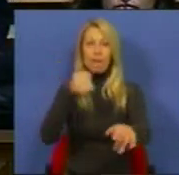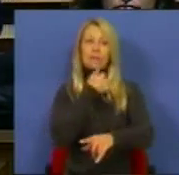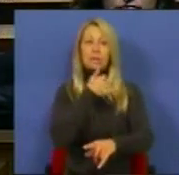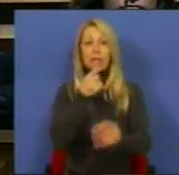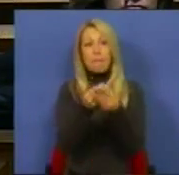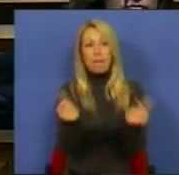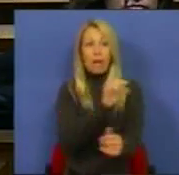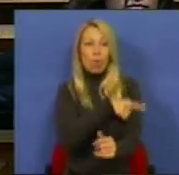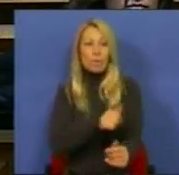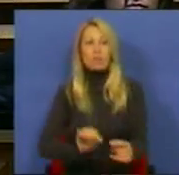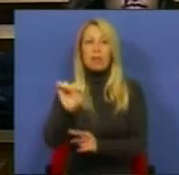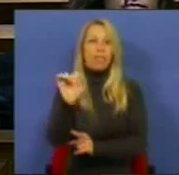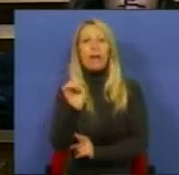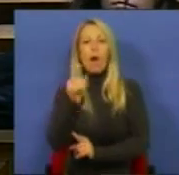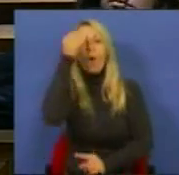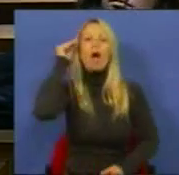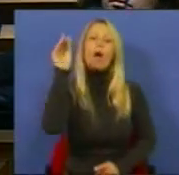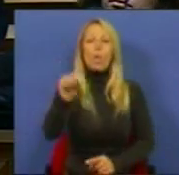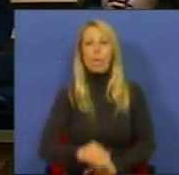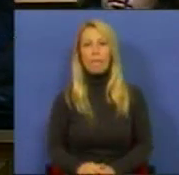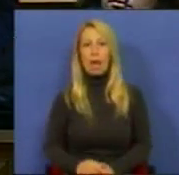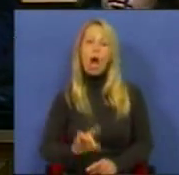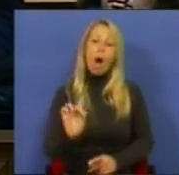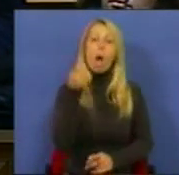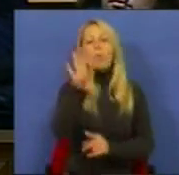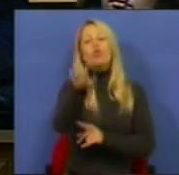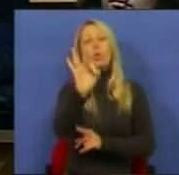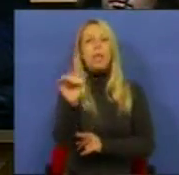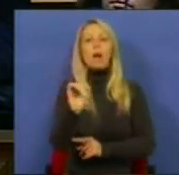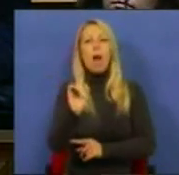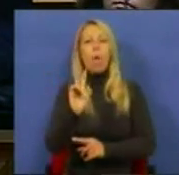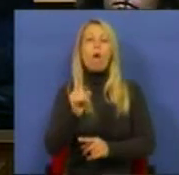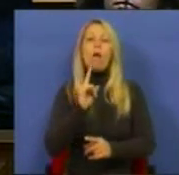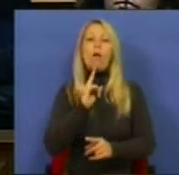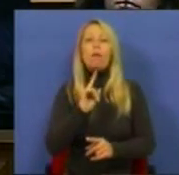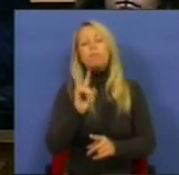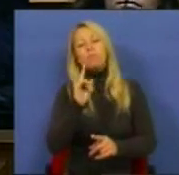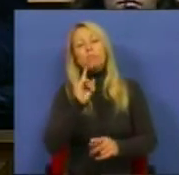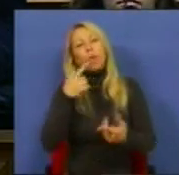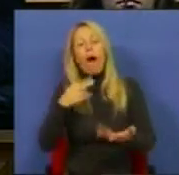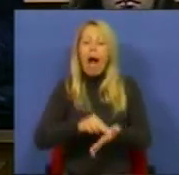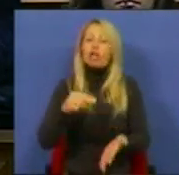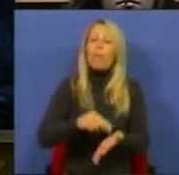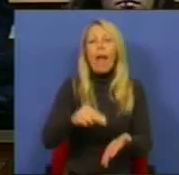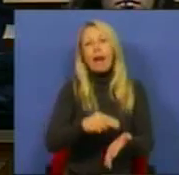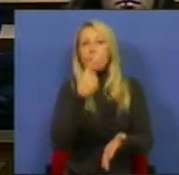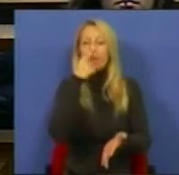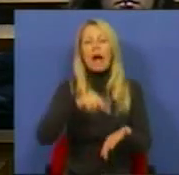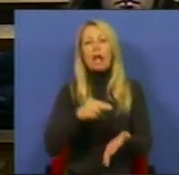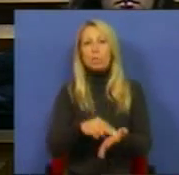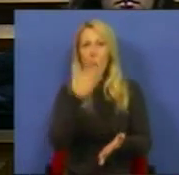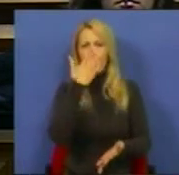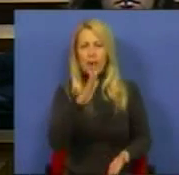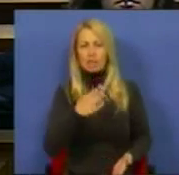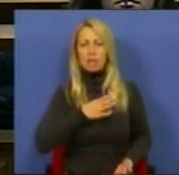competência, recomenda. Em vez de escolher, fica à espera. Parece que o CDS ficou assustado com a